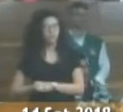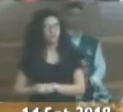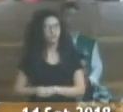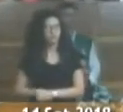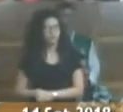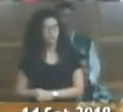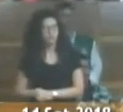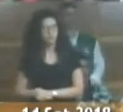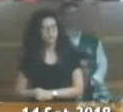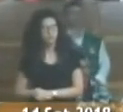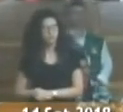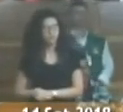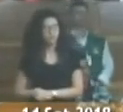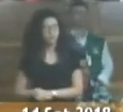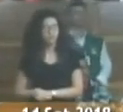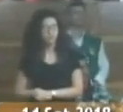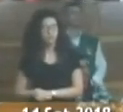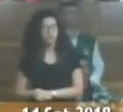Olá.